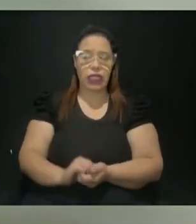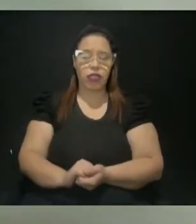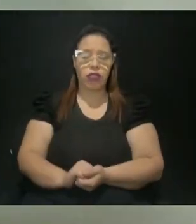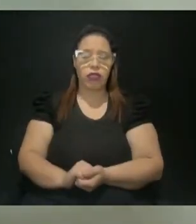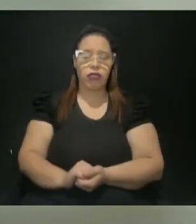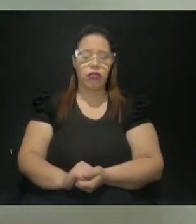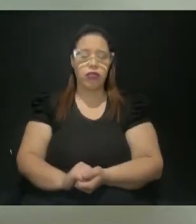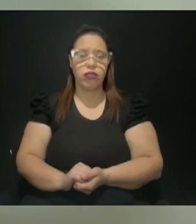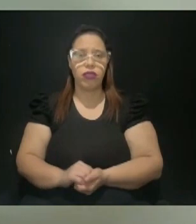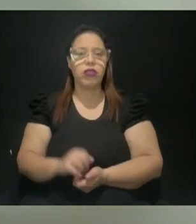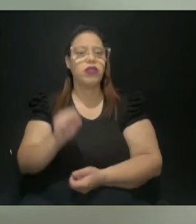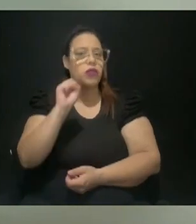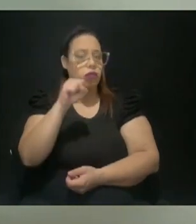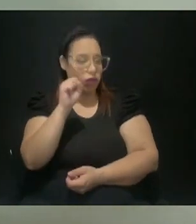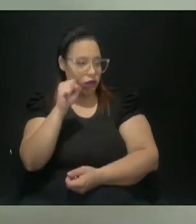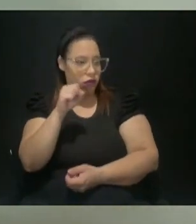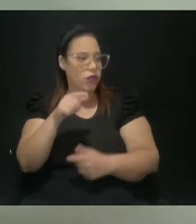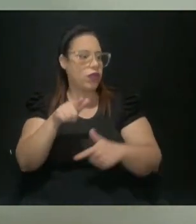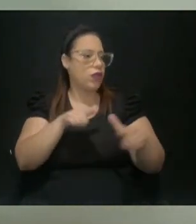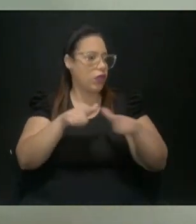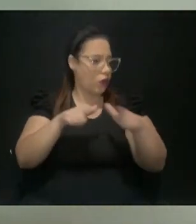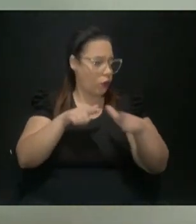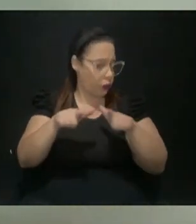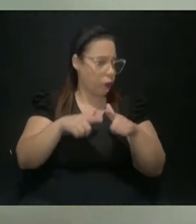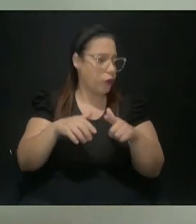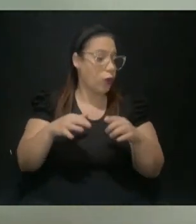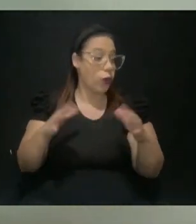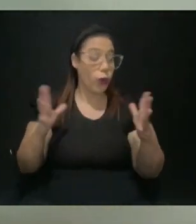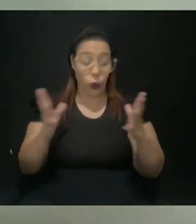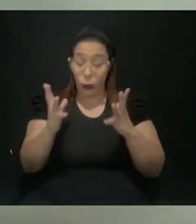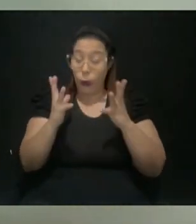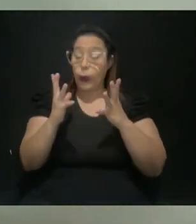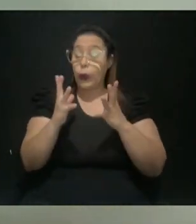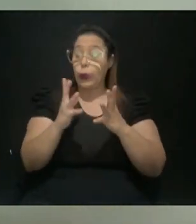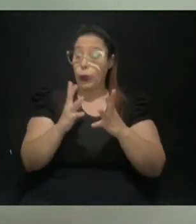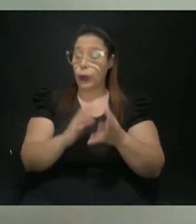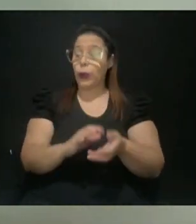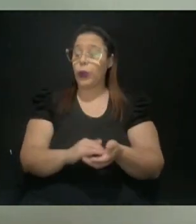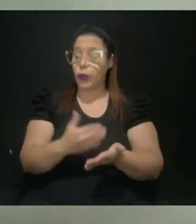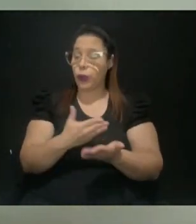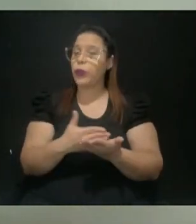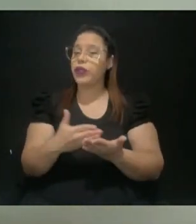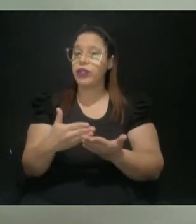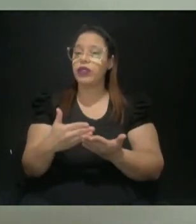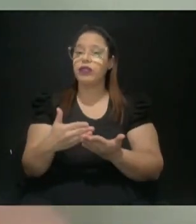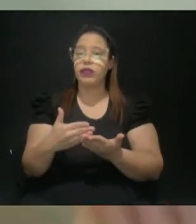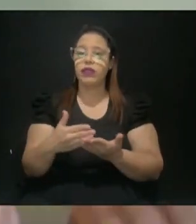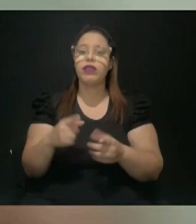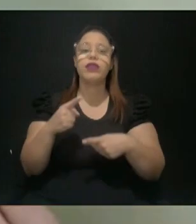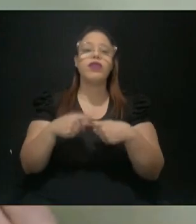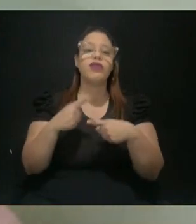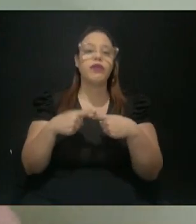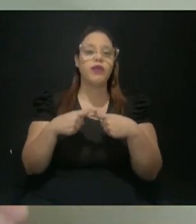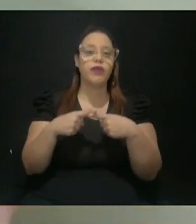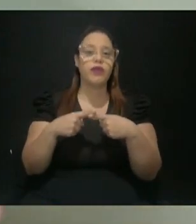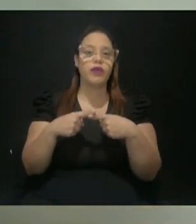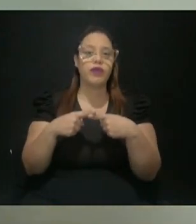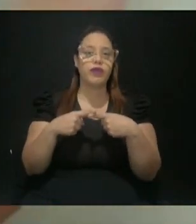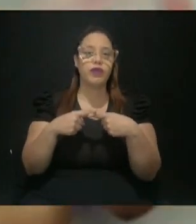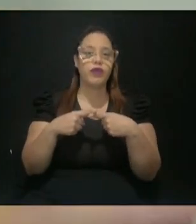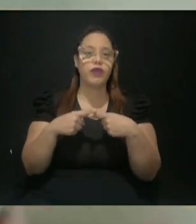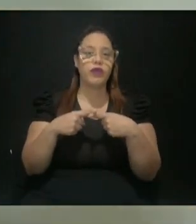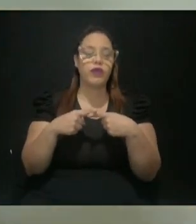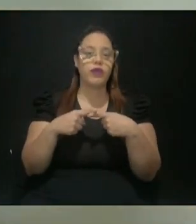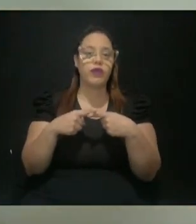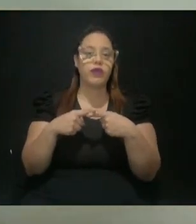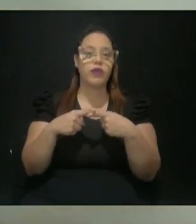Sim, o mercado está bastante otimista com relação a isso, porque geralmente